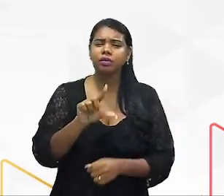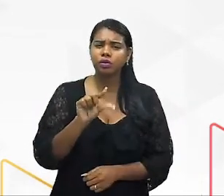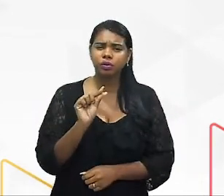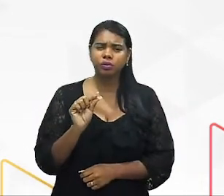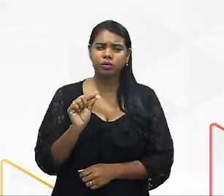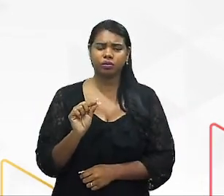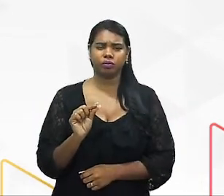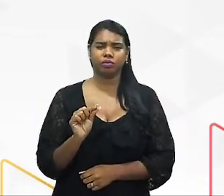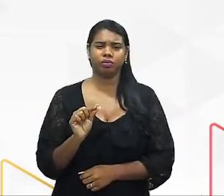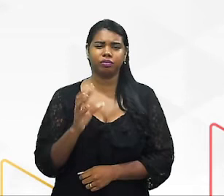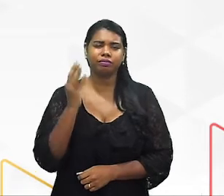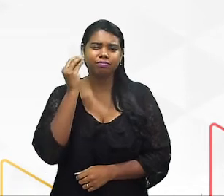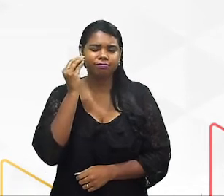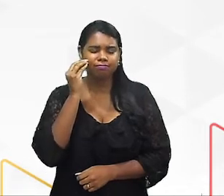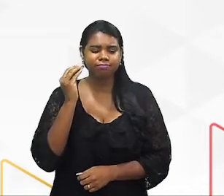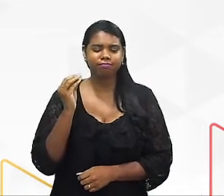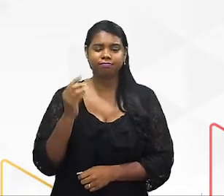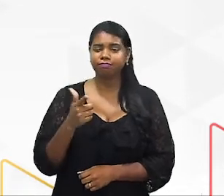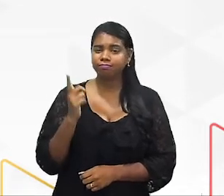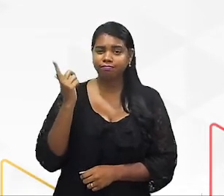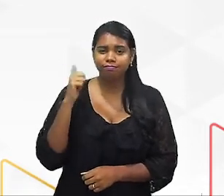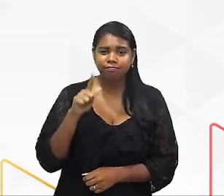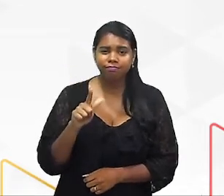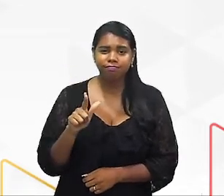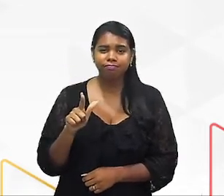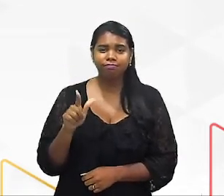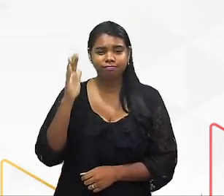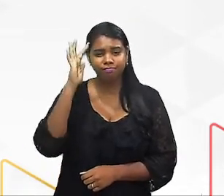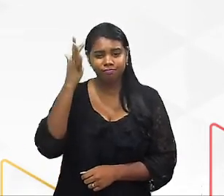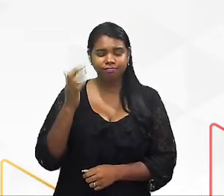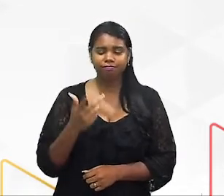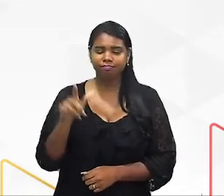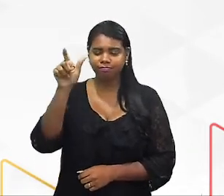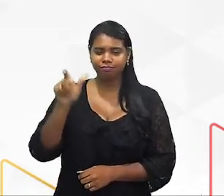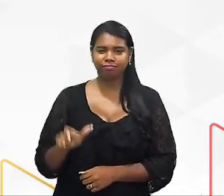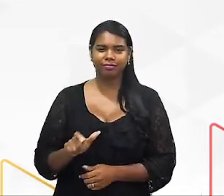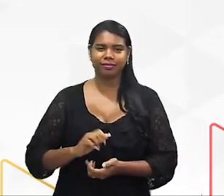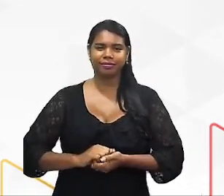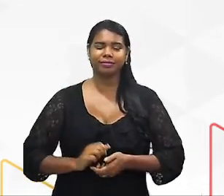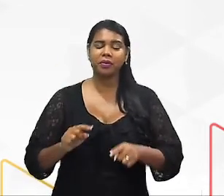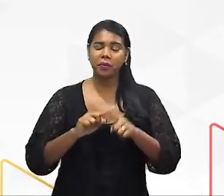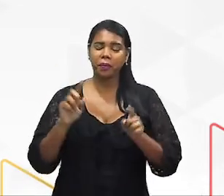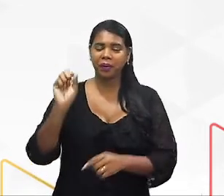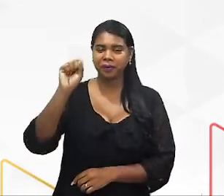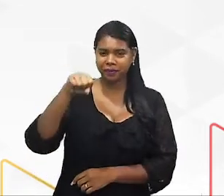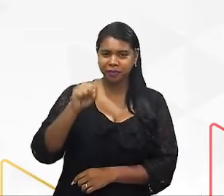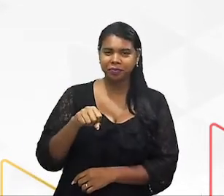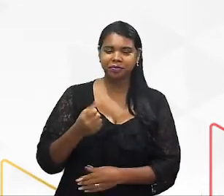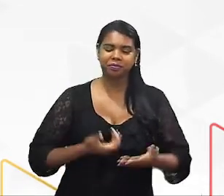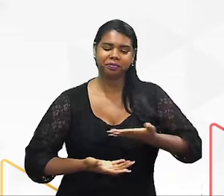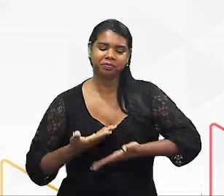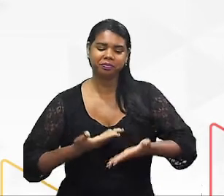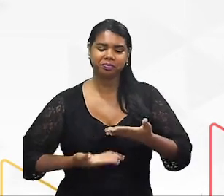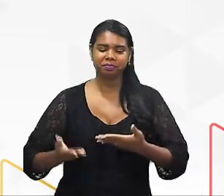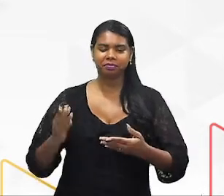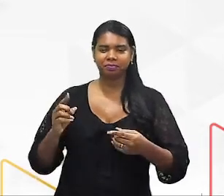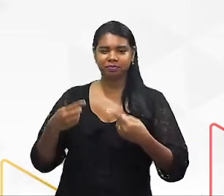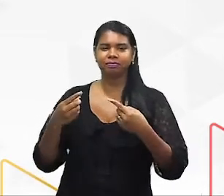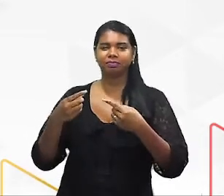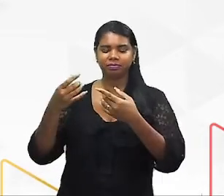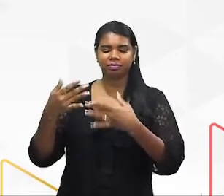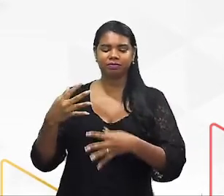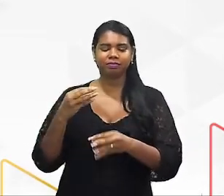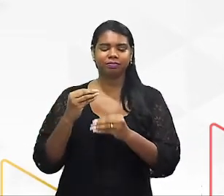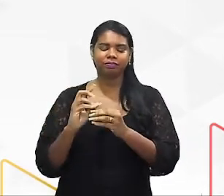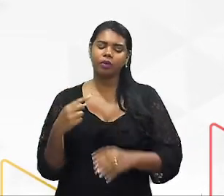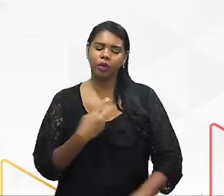autônomas, ou seja, que não são determinadas por outra pessoa, mas sim pautadas em critérios definidos